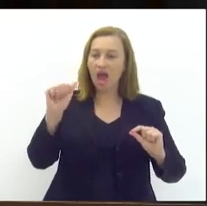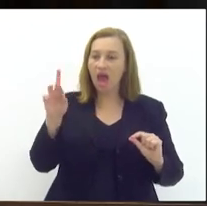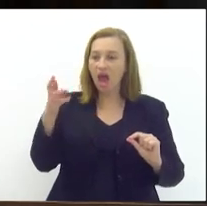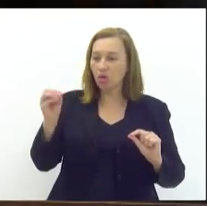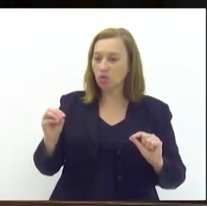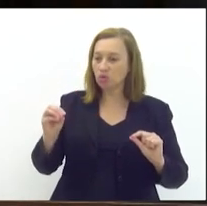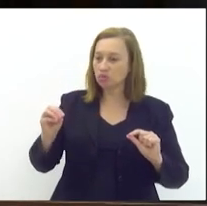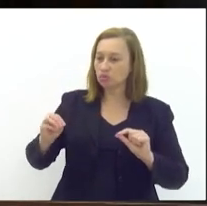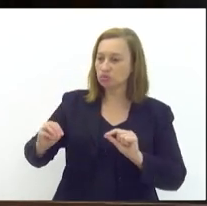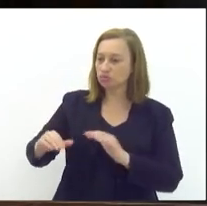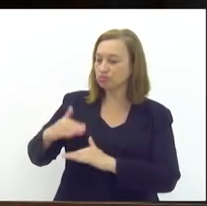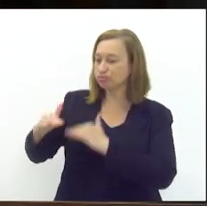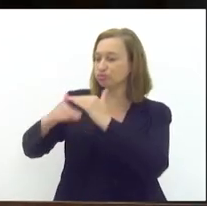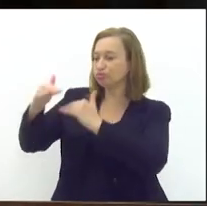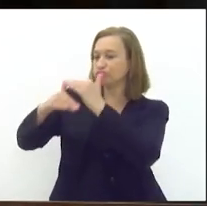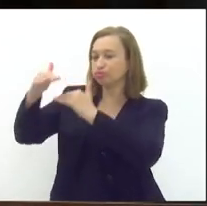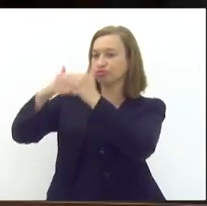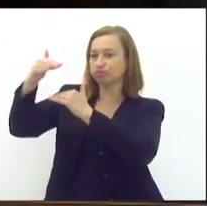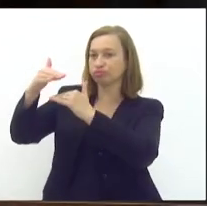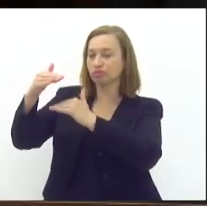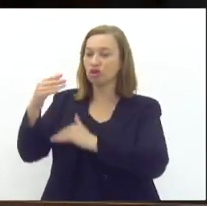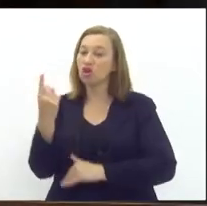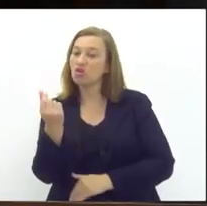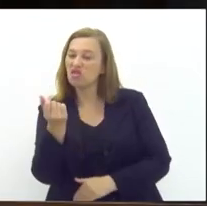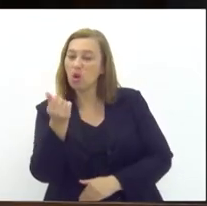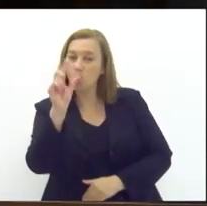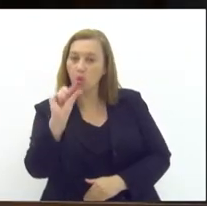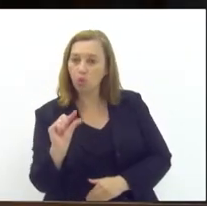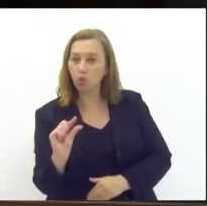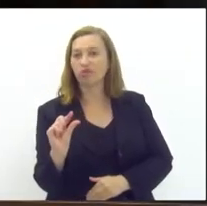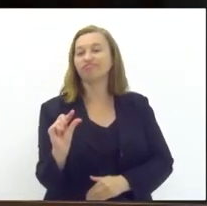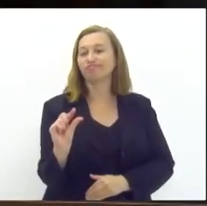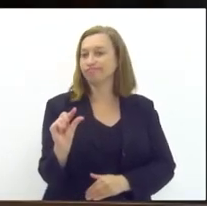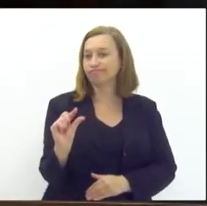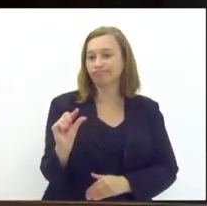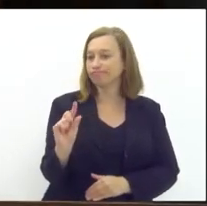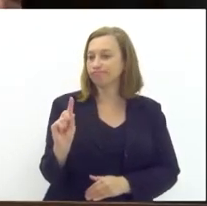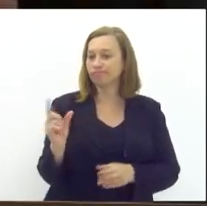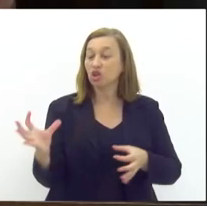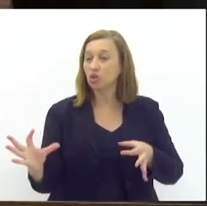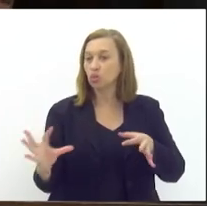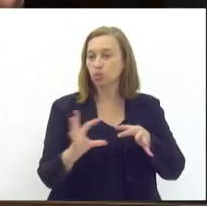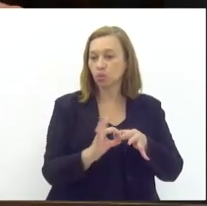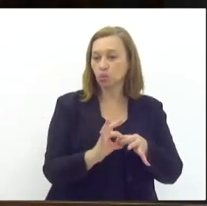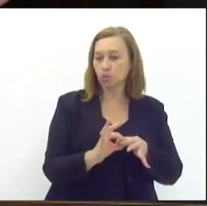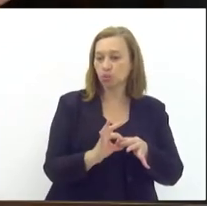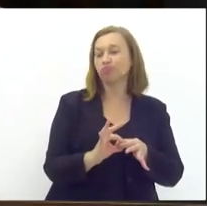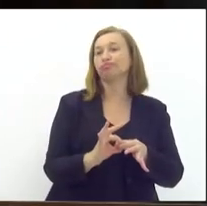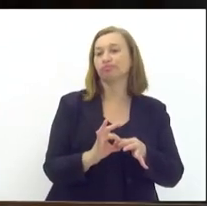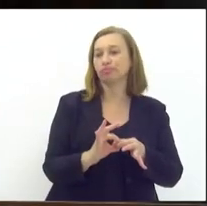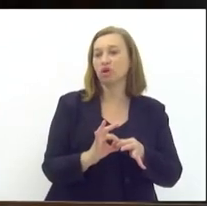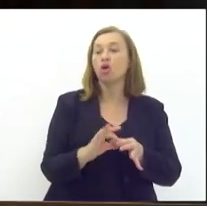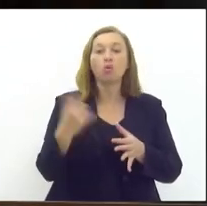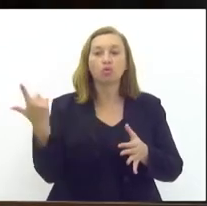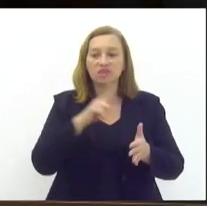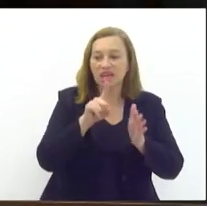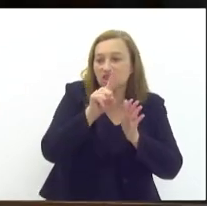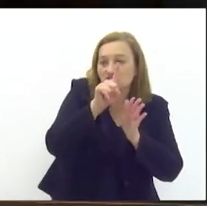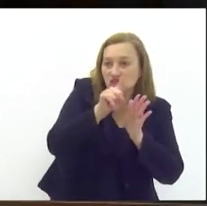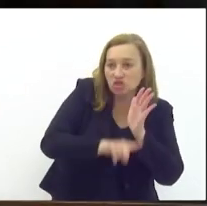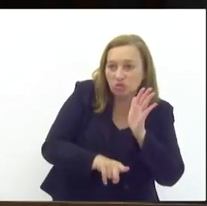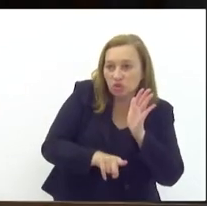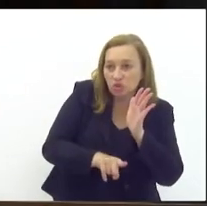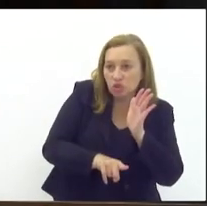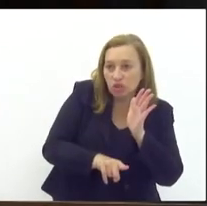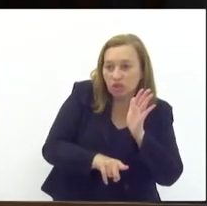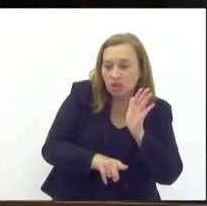crescendo e tem menor valor agregado você tem menor valor agregado e não é tão tributado você consegue diminuir isso e oprimir suas